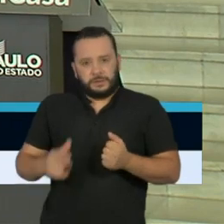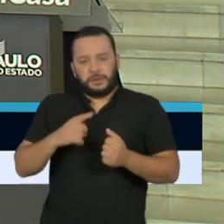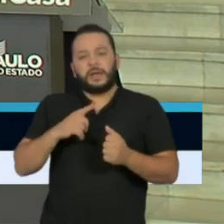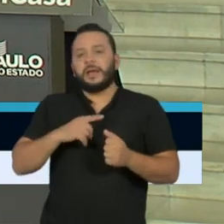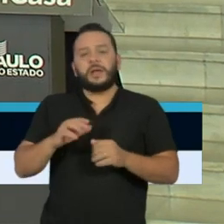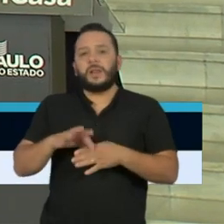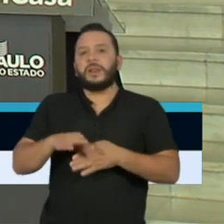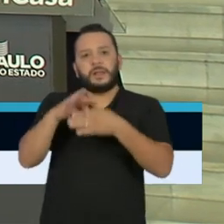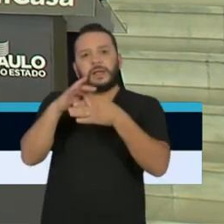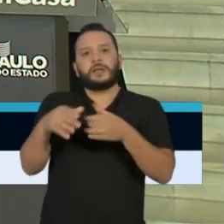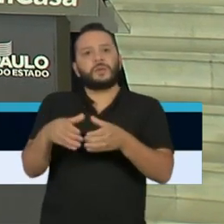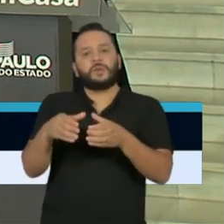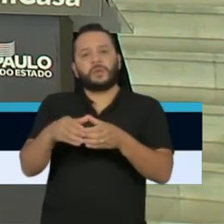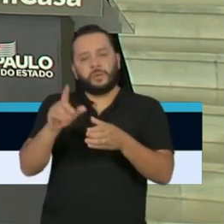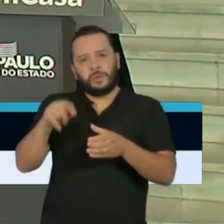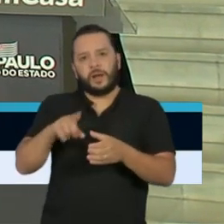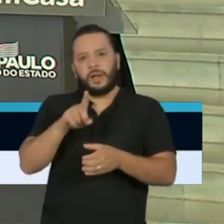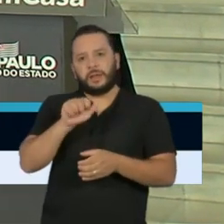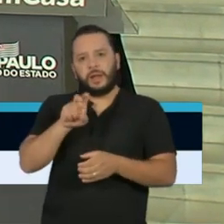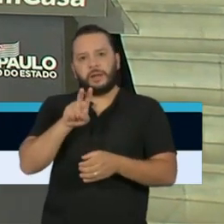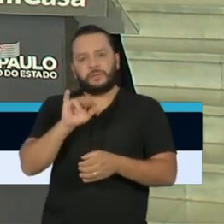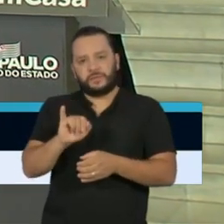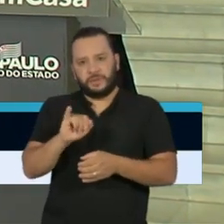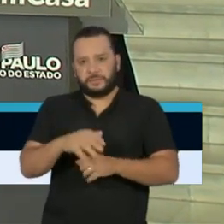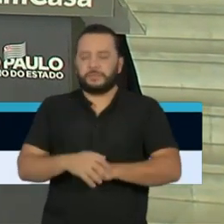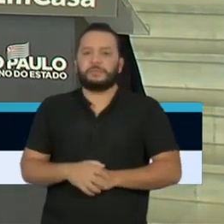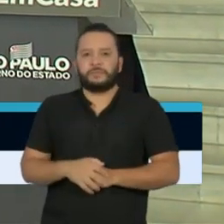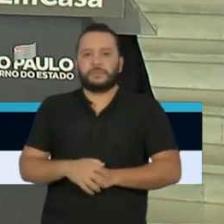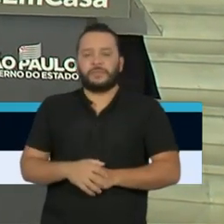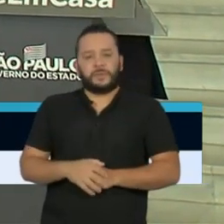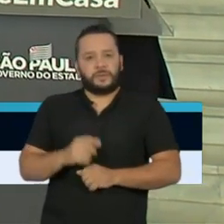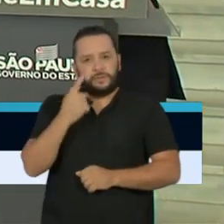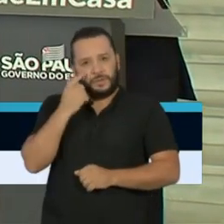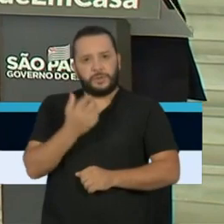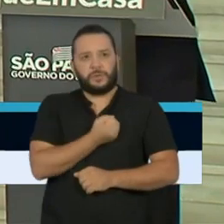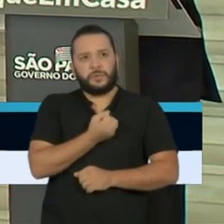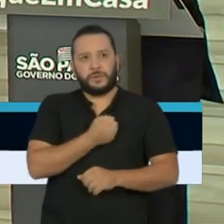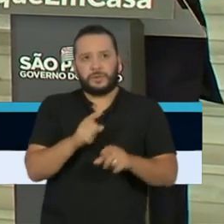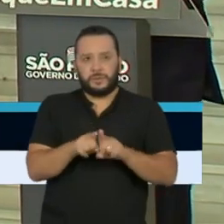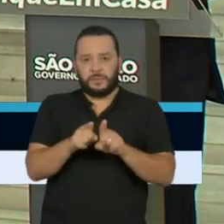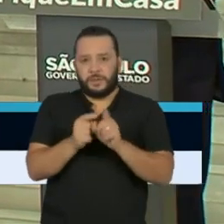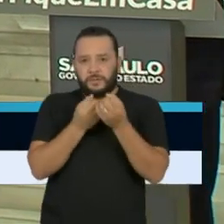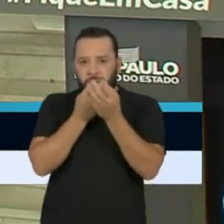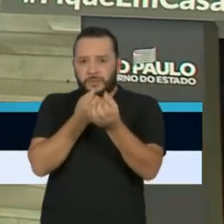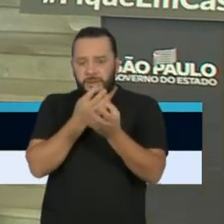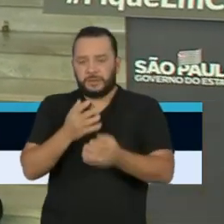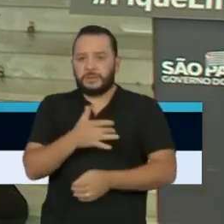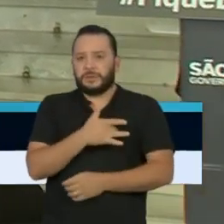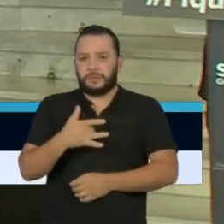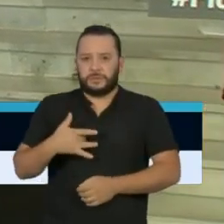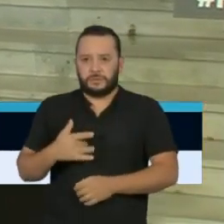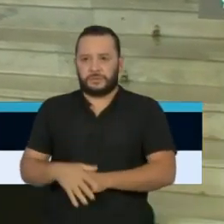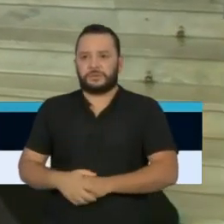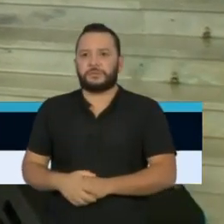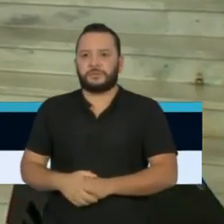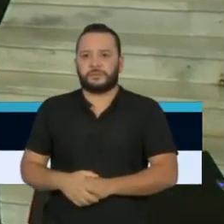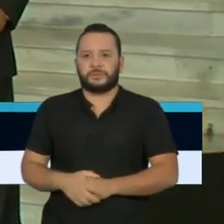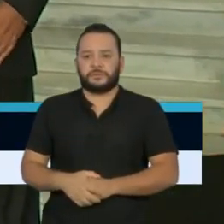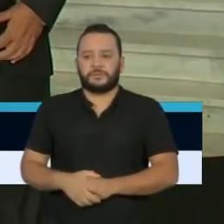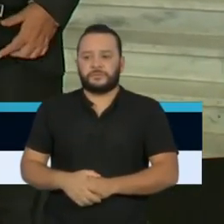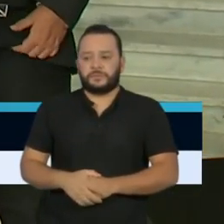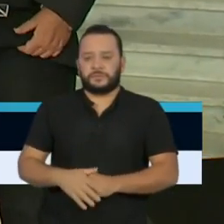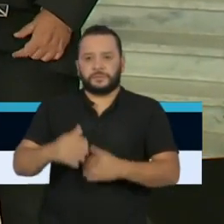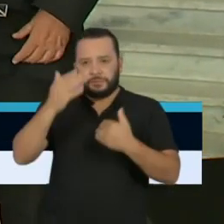Davi Wipp. Vamos aos números de hoje e as informações da saúde com os médicos e especialistas. Muito obrigado,